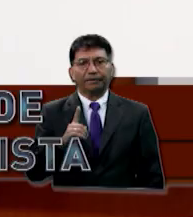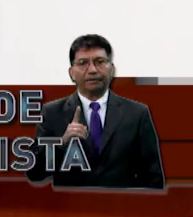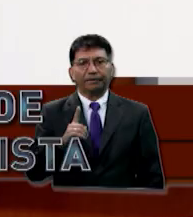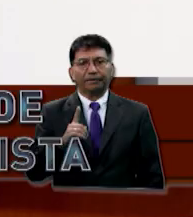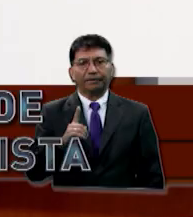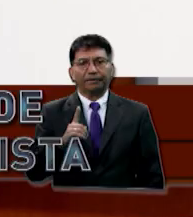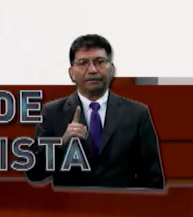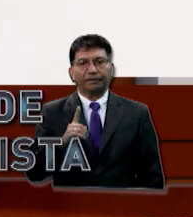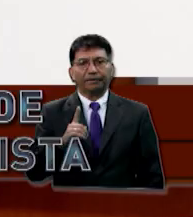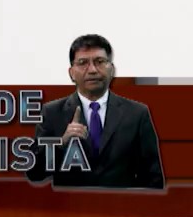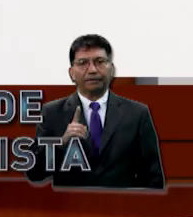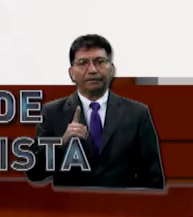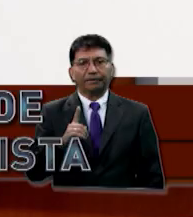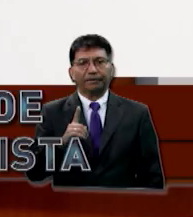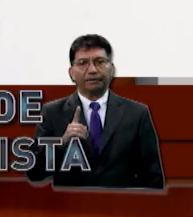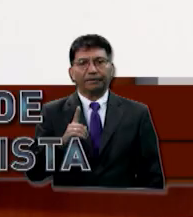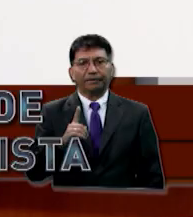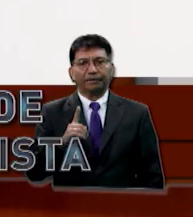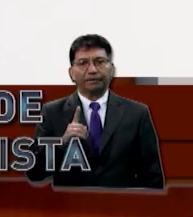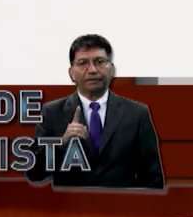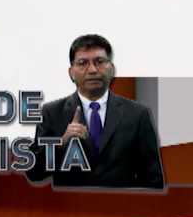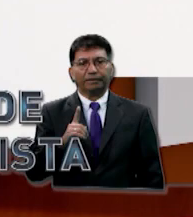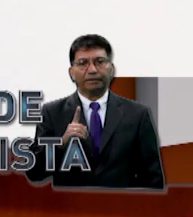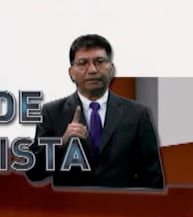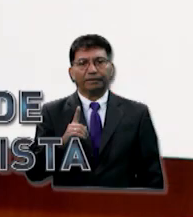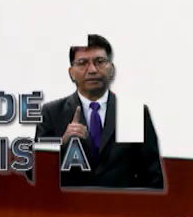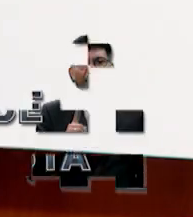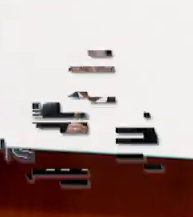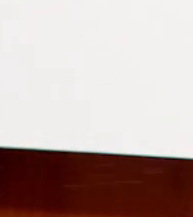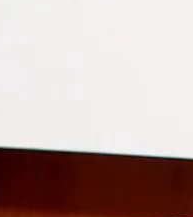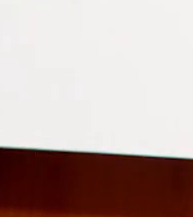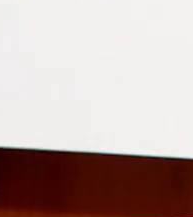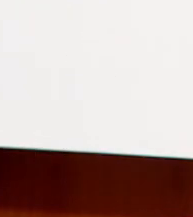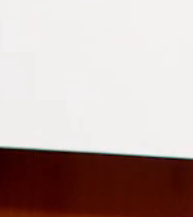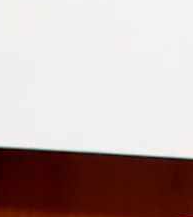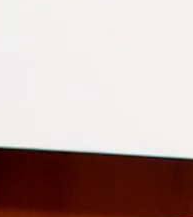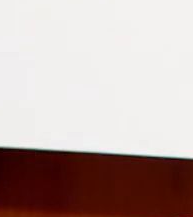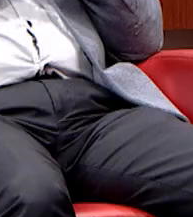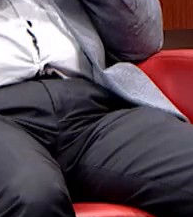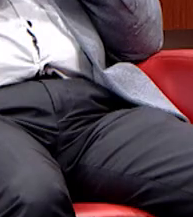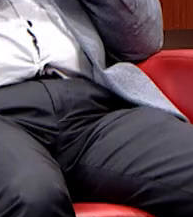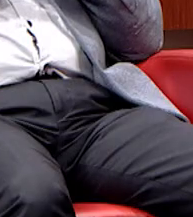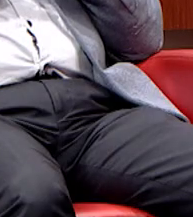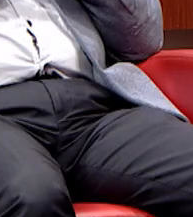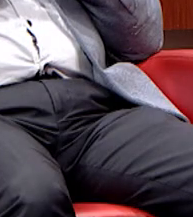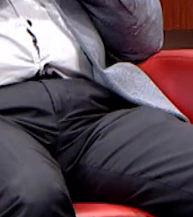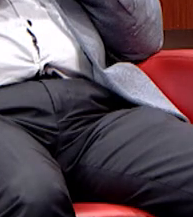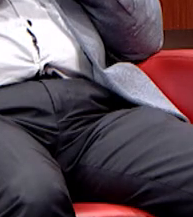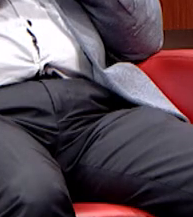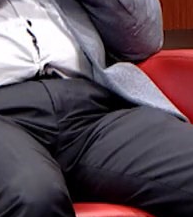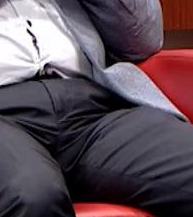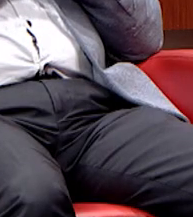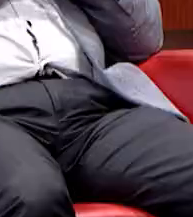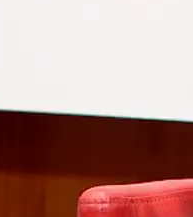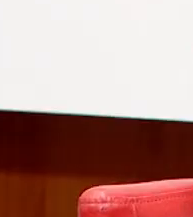Ainda. Coordenador Programa Campanha Vacinação da Ninha Colho Hateten, vai ingir a variante Delta Tona e a Austrália, no